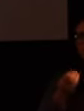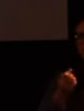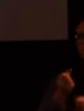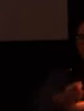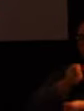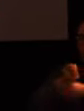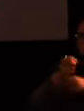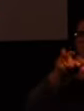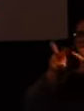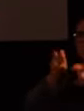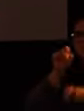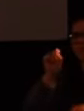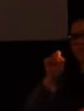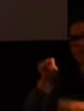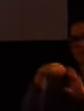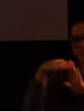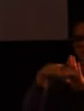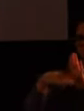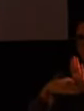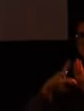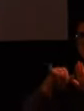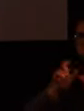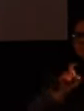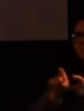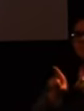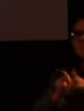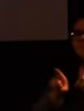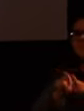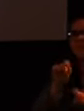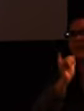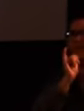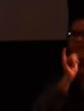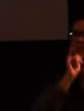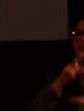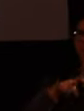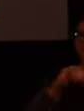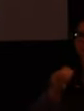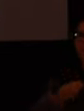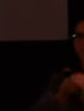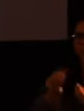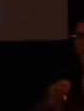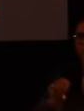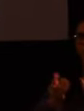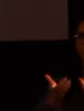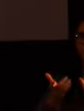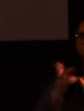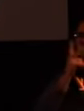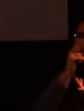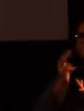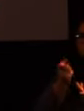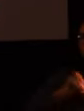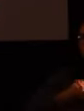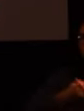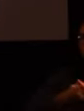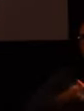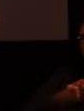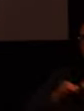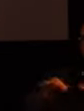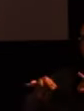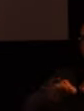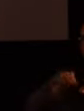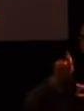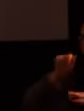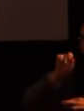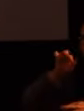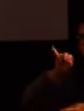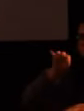solo, né? Que dentre esses parâmetros vamos discutir também a questão do gabarito, que é a questão tão falada, tão